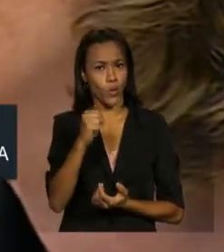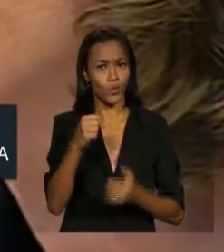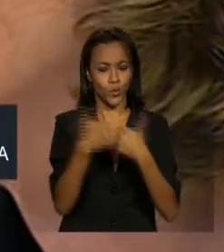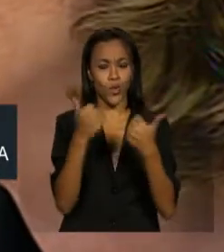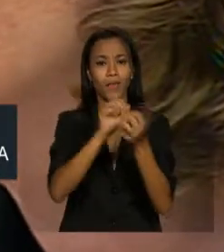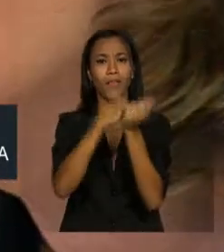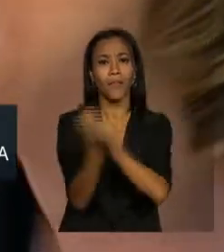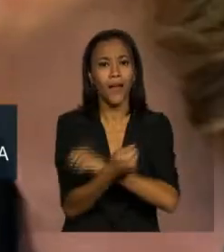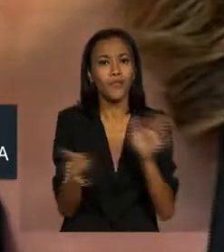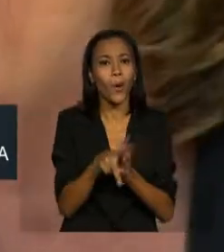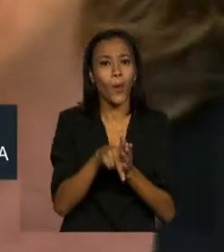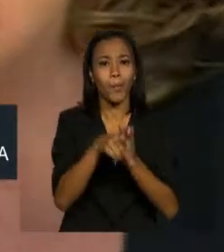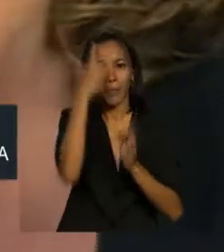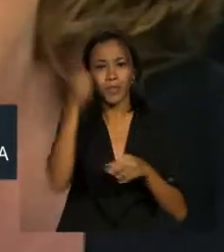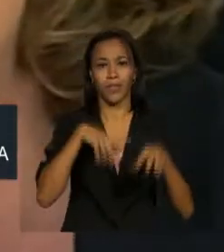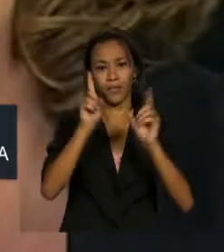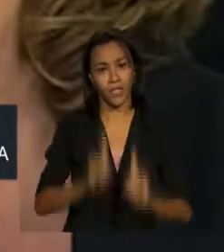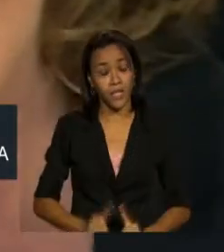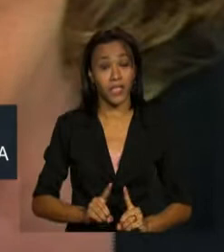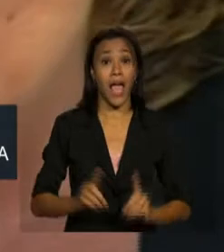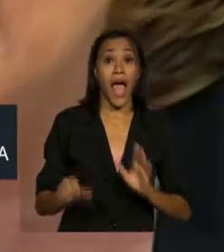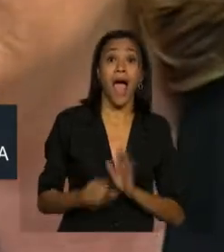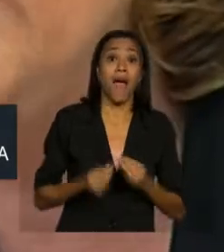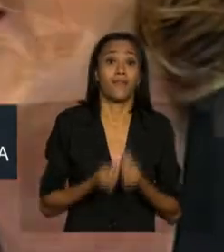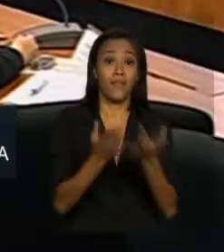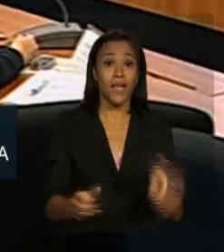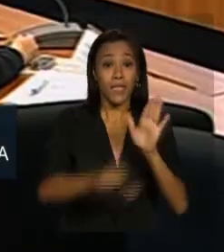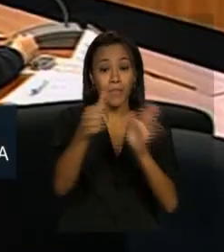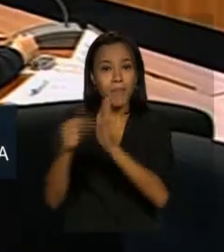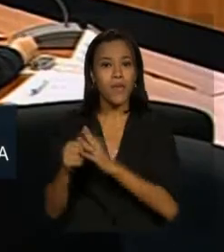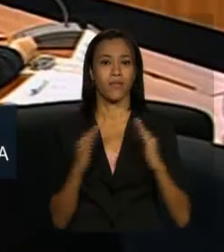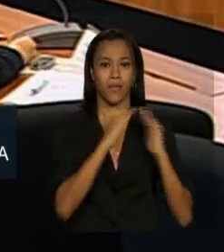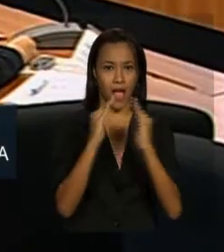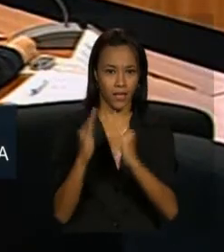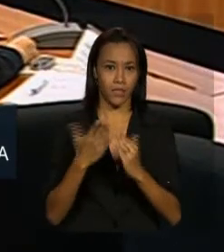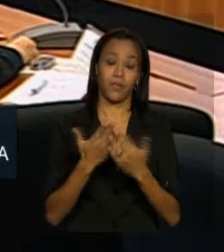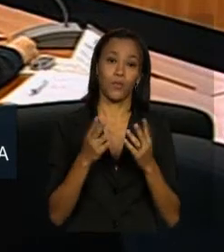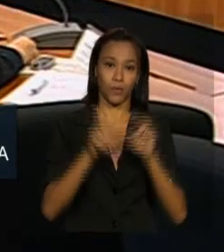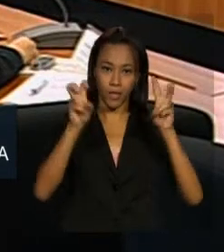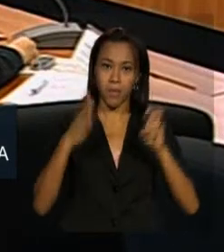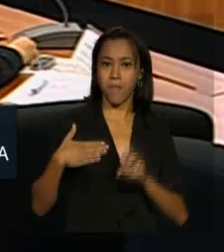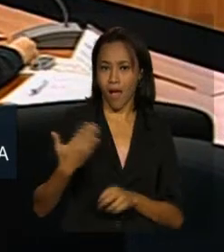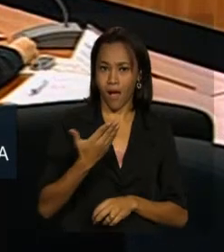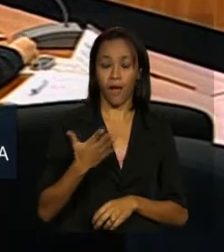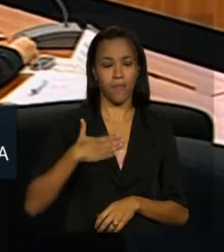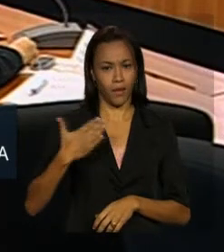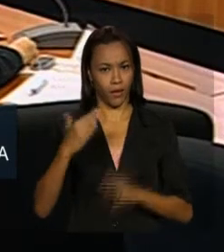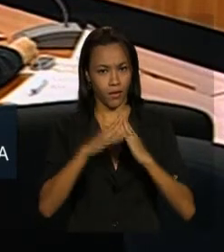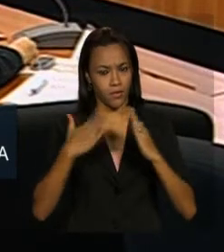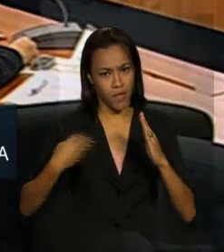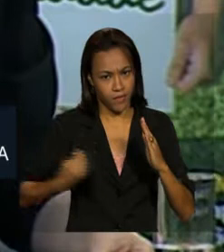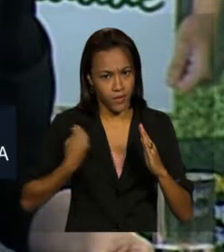muito importante. A entrega das primeiras moradias do Minha Casa Minha Vida, no caso que foi referido